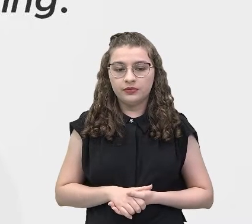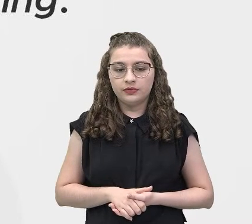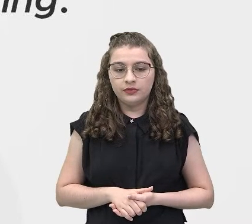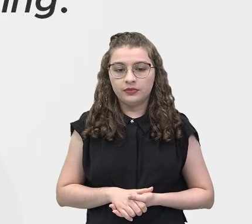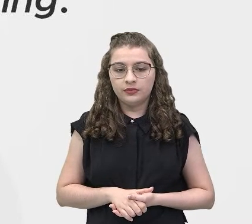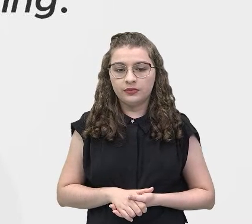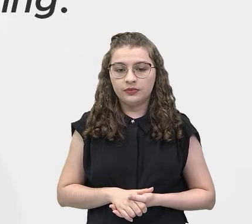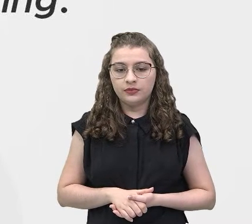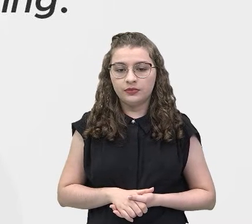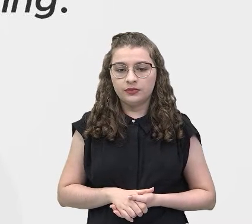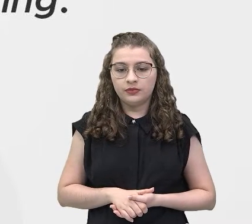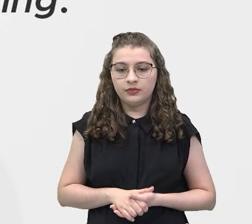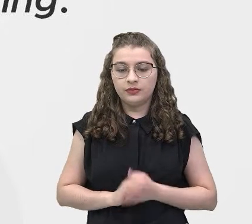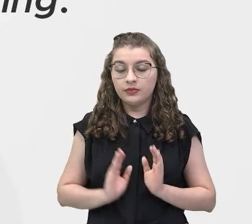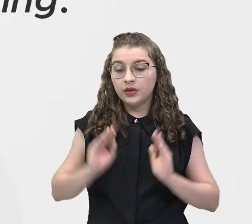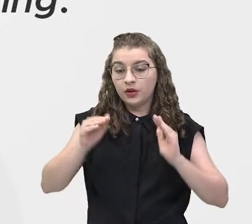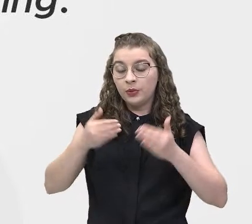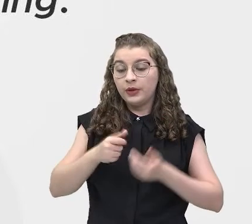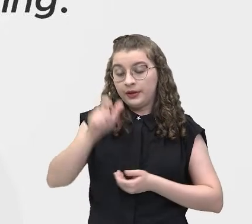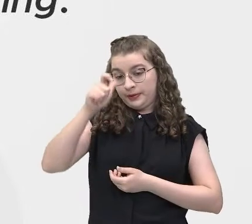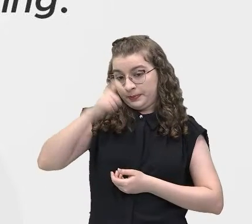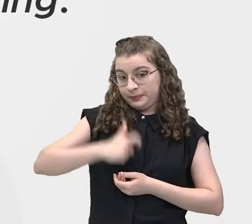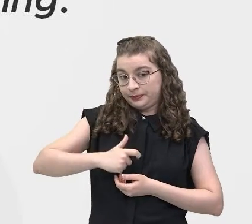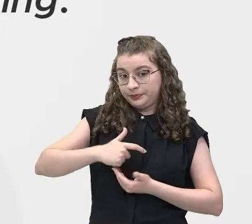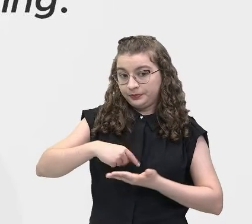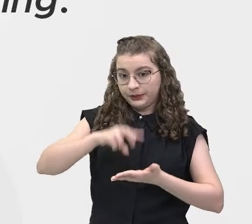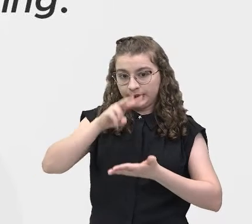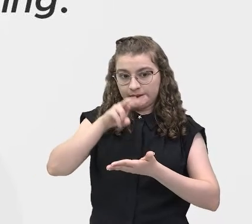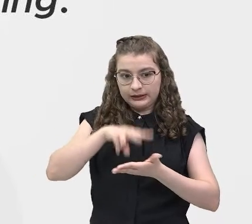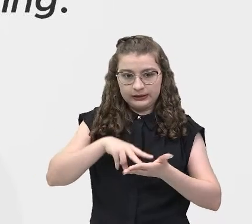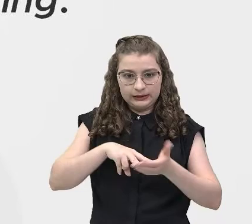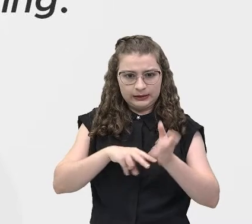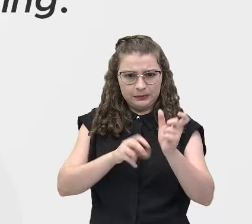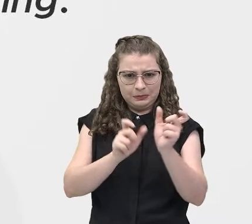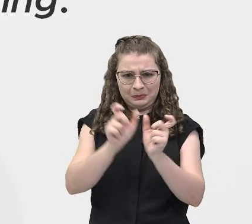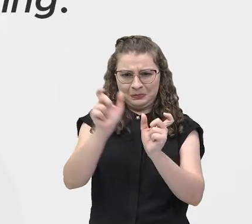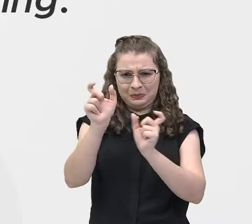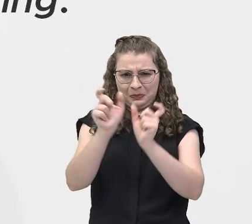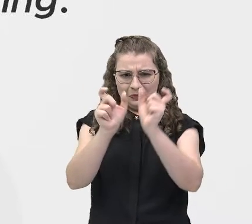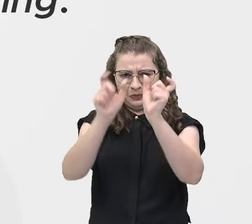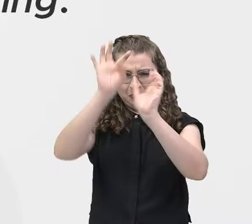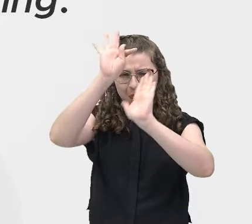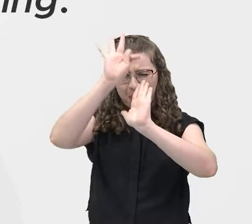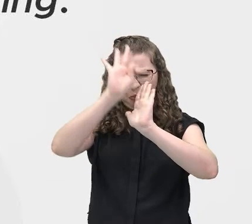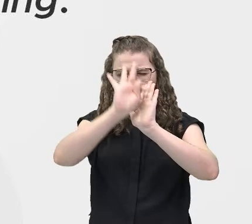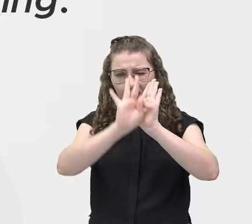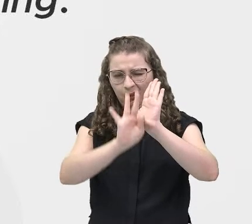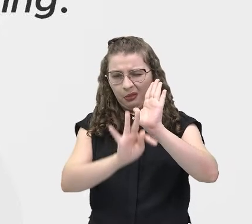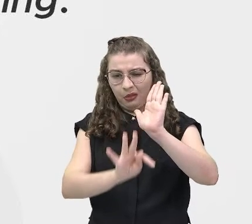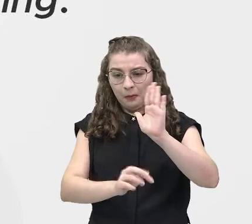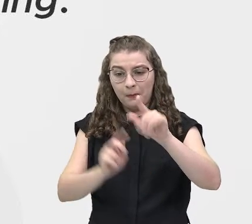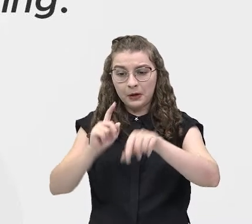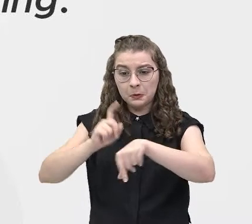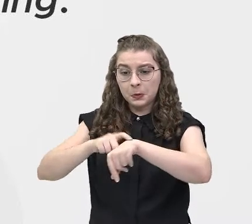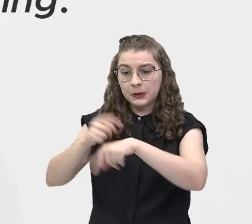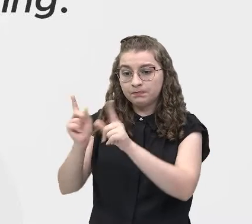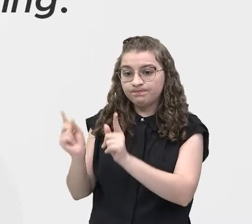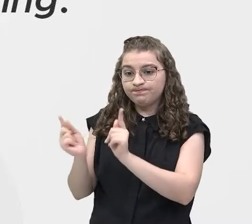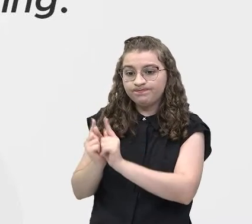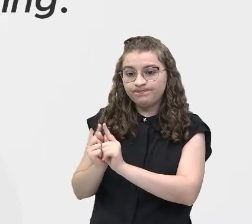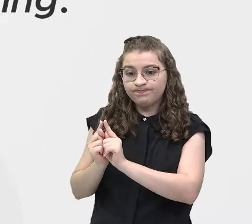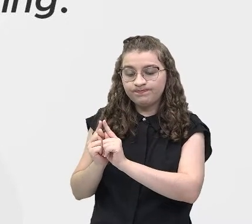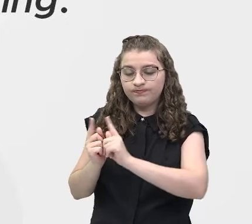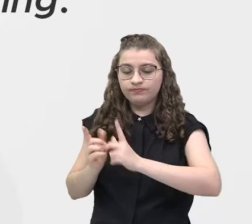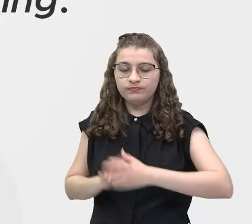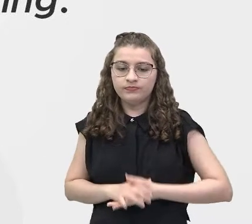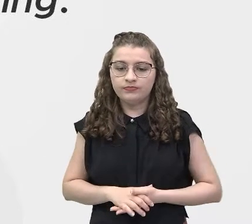É indicado para situações em que o texto tem muita coisa para ser lido em pouco tempo. Que é